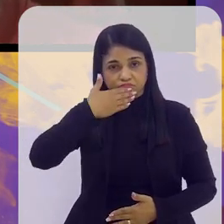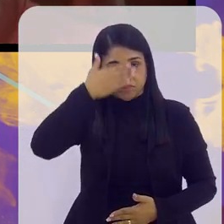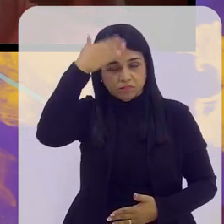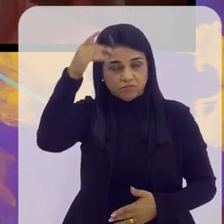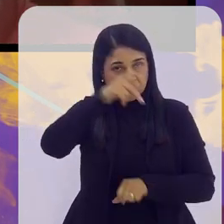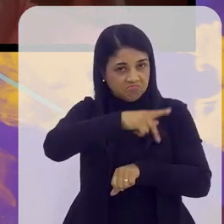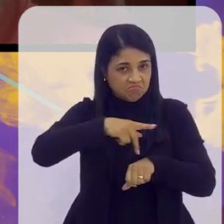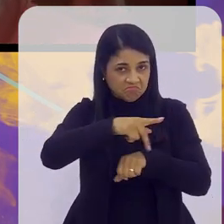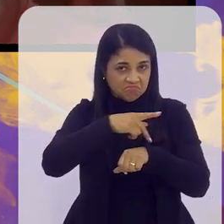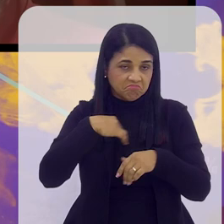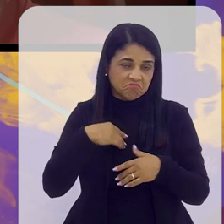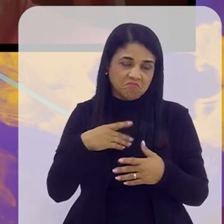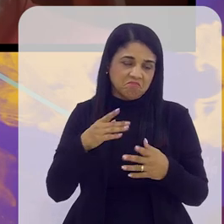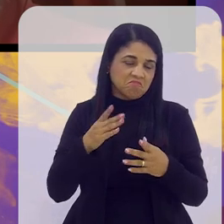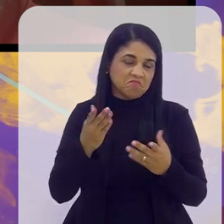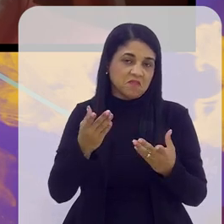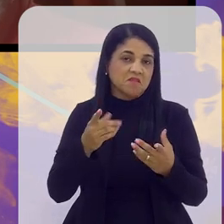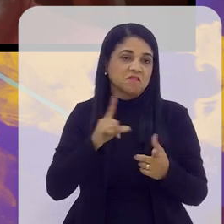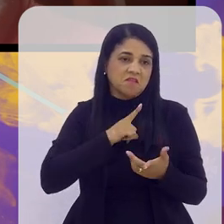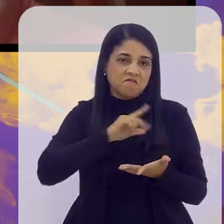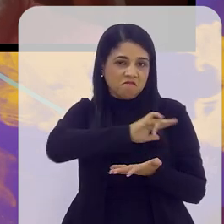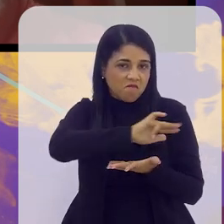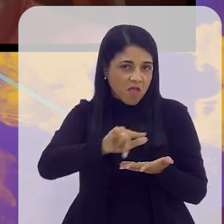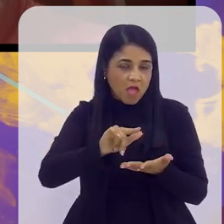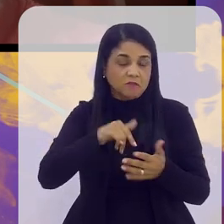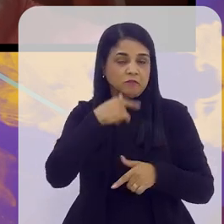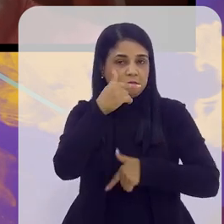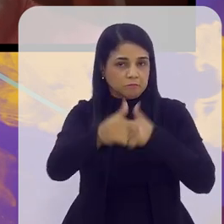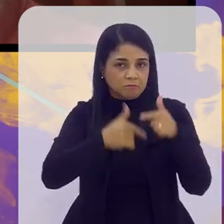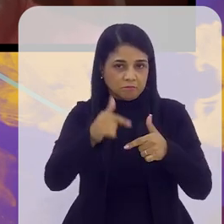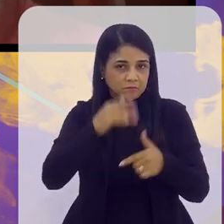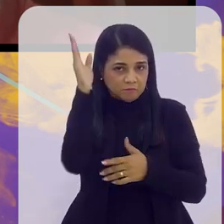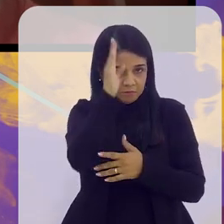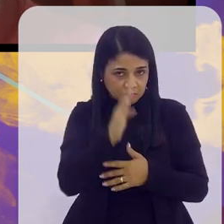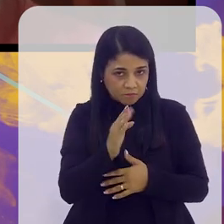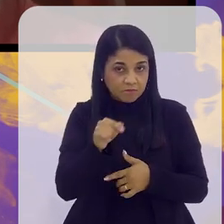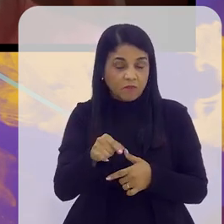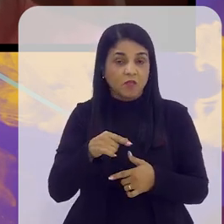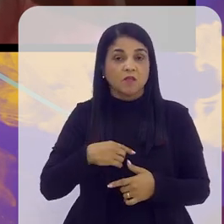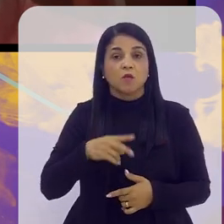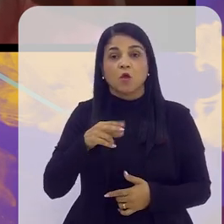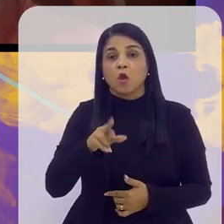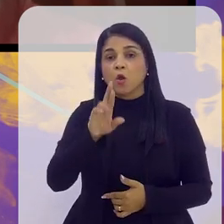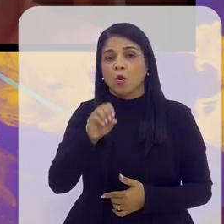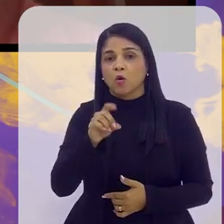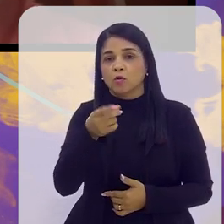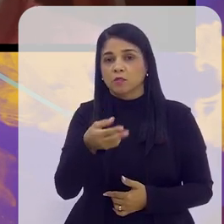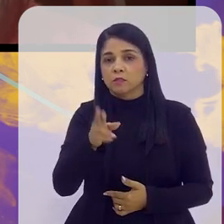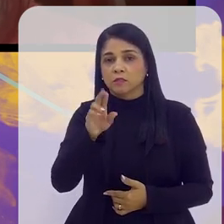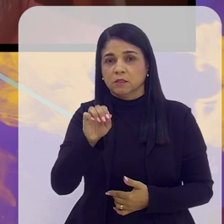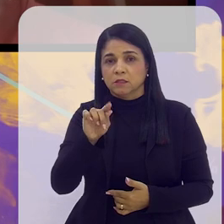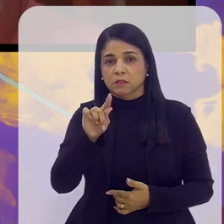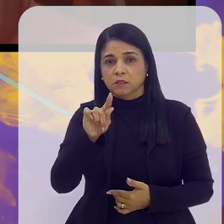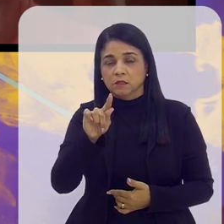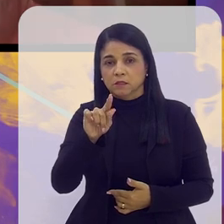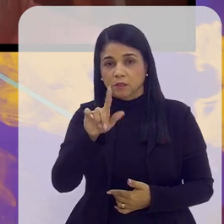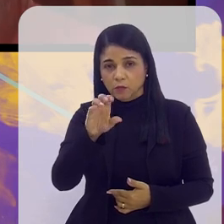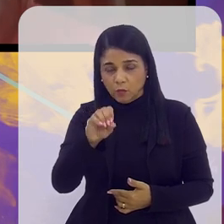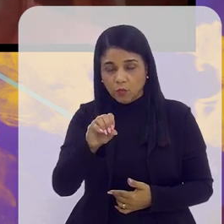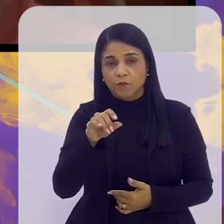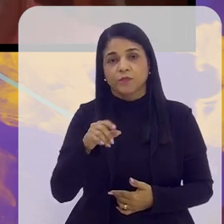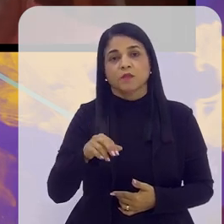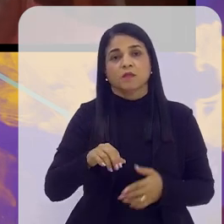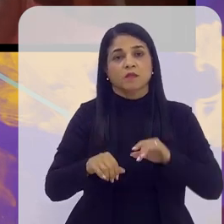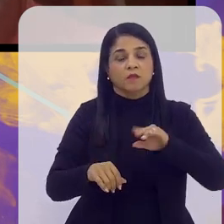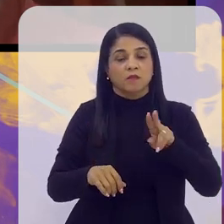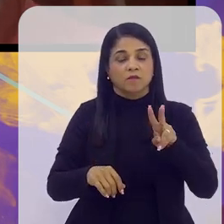lá, não sei se vai ficar apagado, acredito que não, porque já tem vários brasileiros por lá. Rodrigo e o Vini Júnior são companheiros do